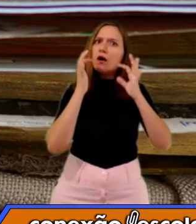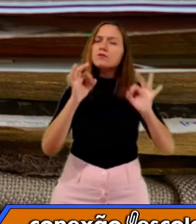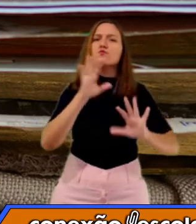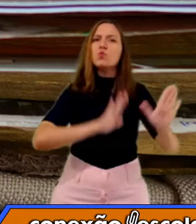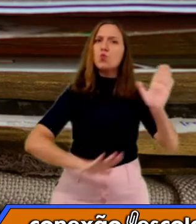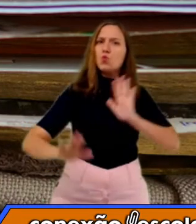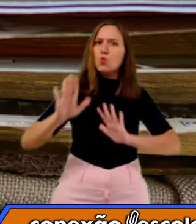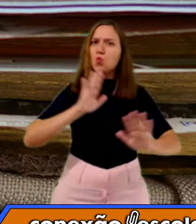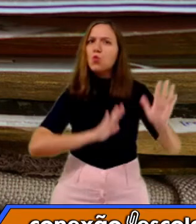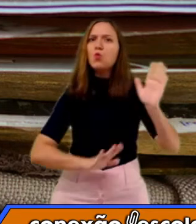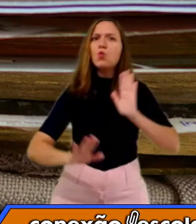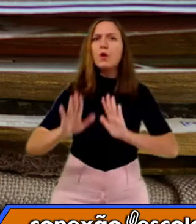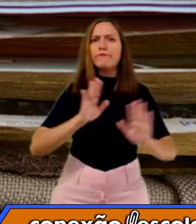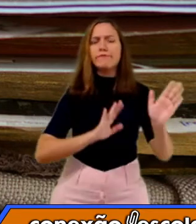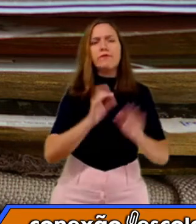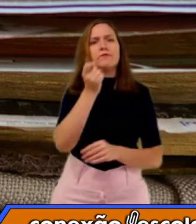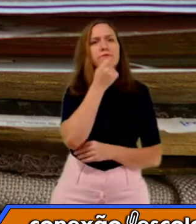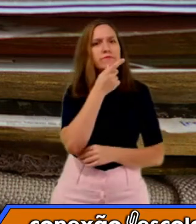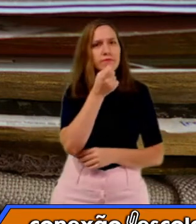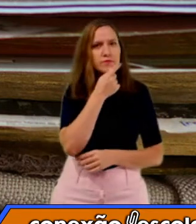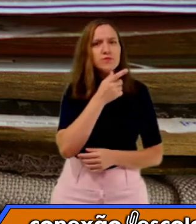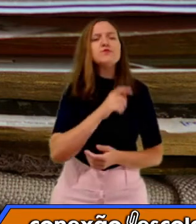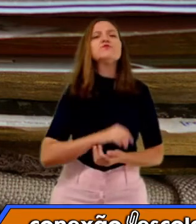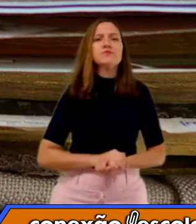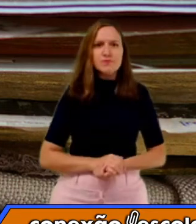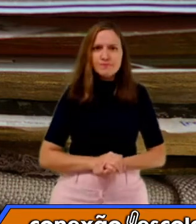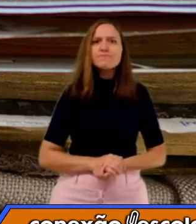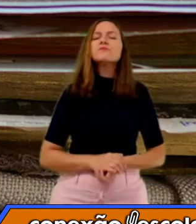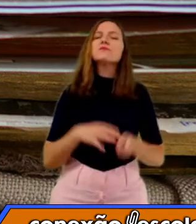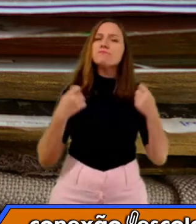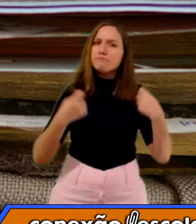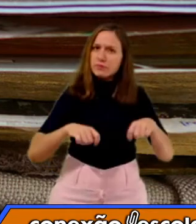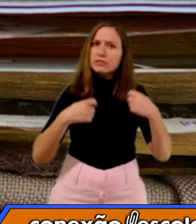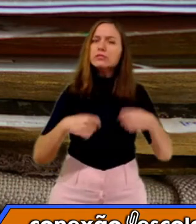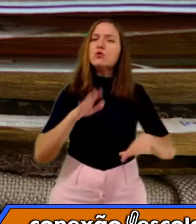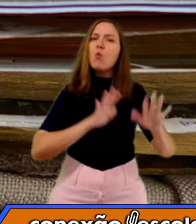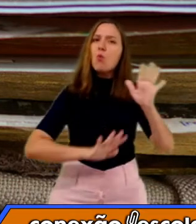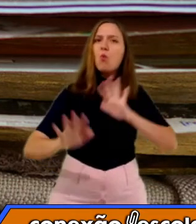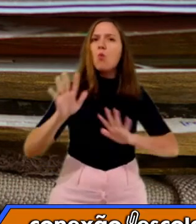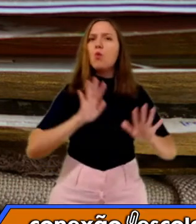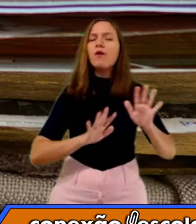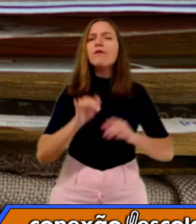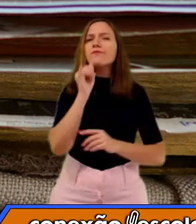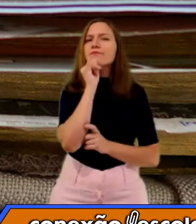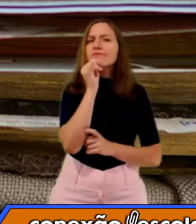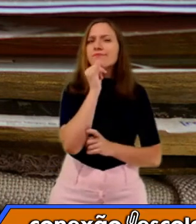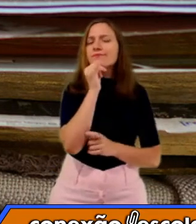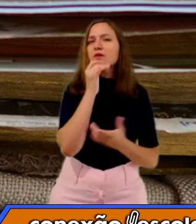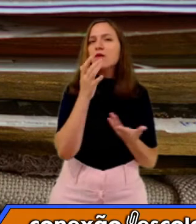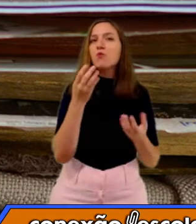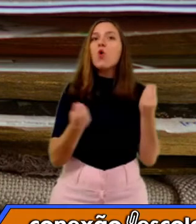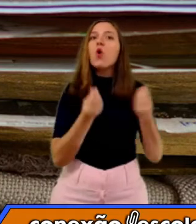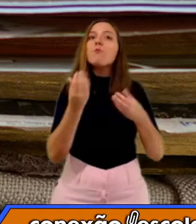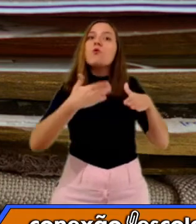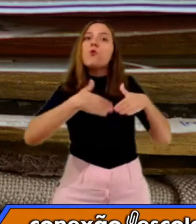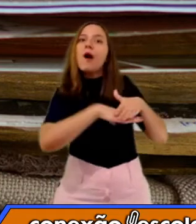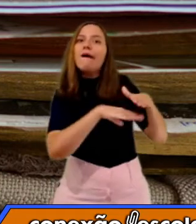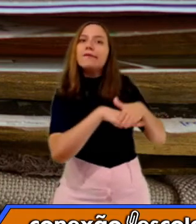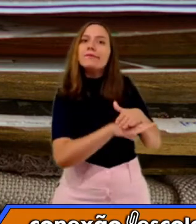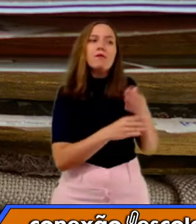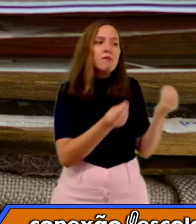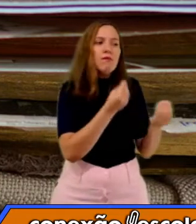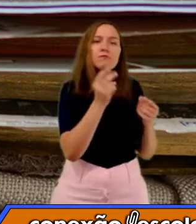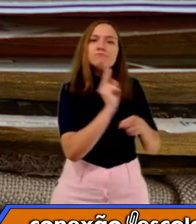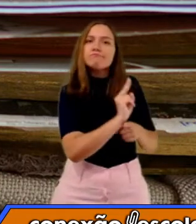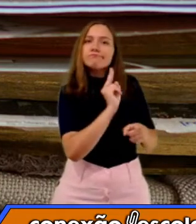ao administrar essa medicação, temos que ter cuidado com como, às vezes, até armazenar. Temos